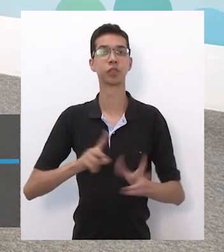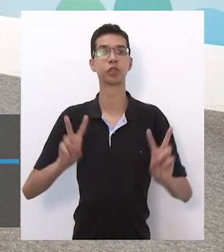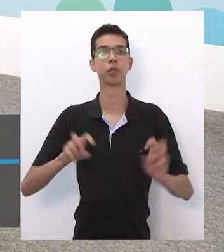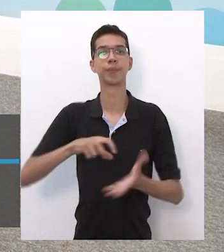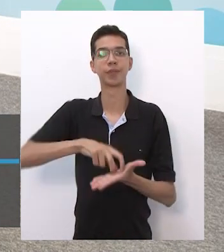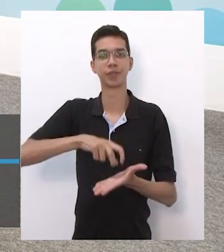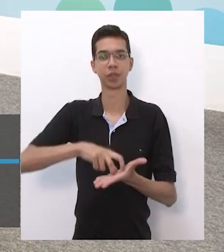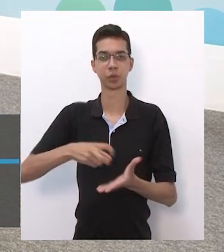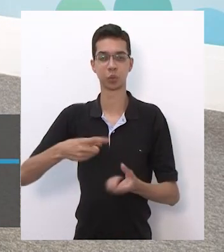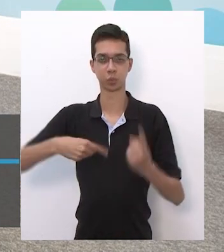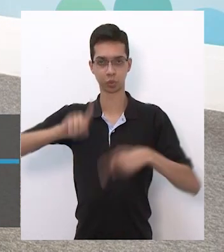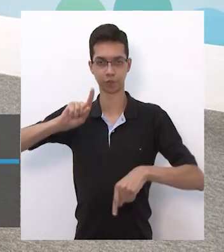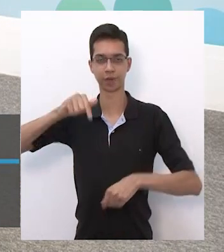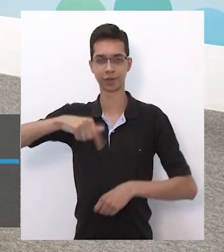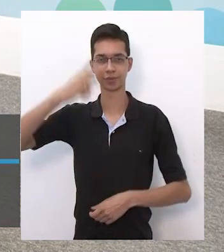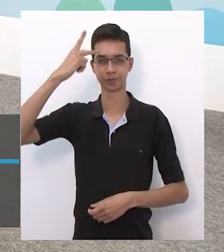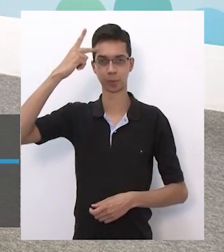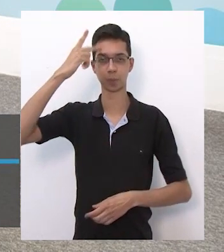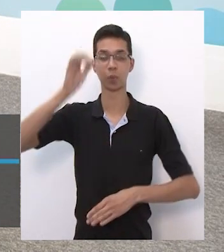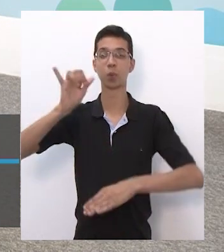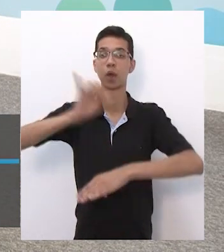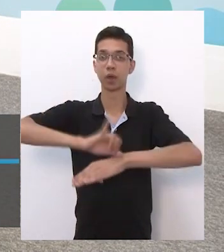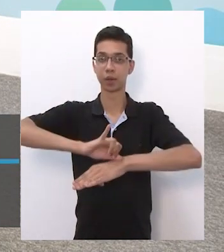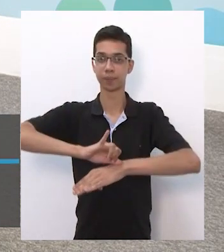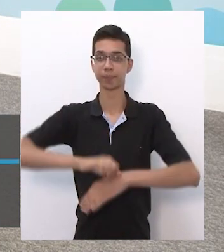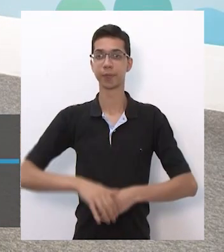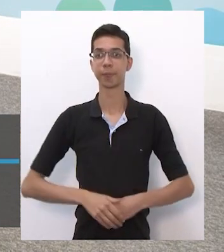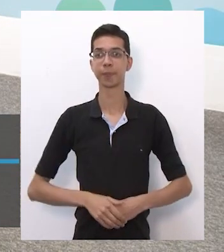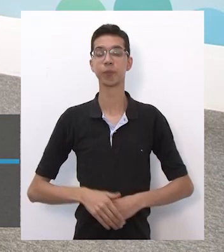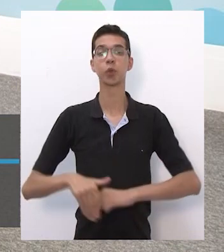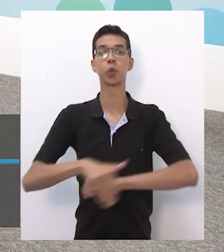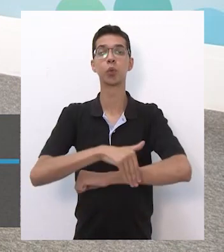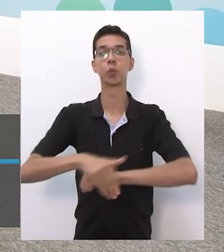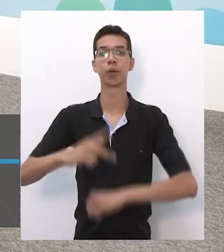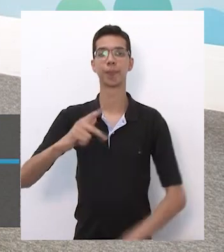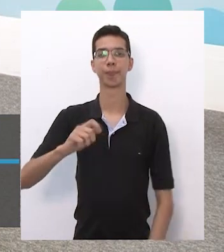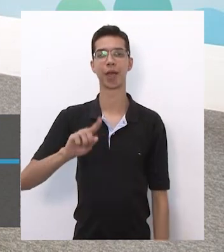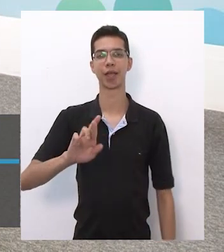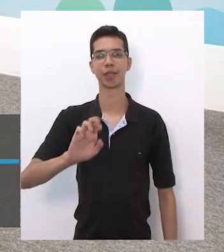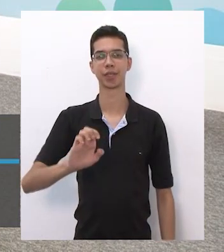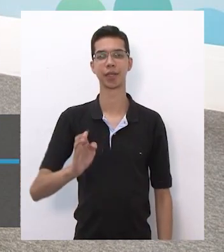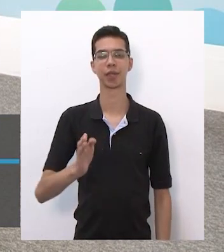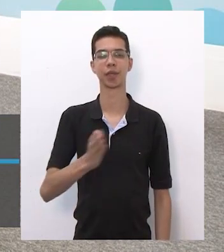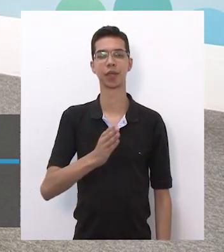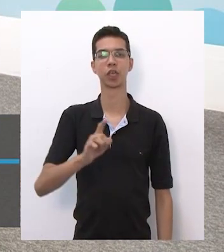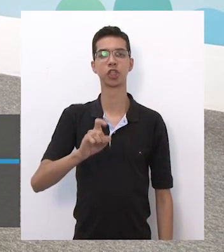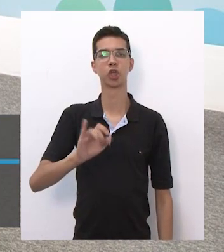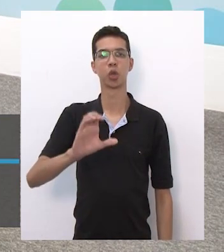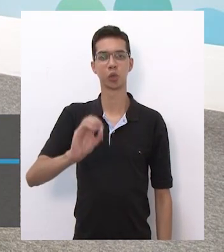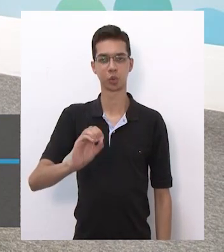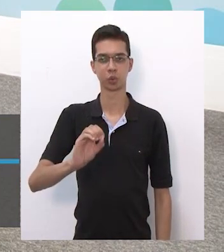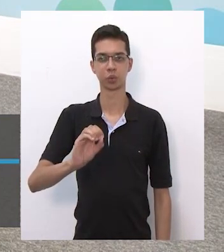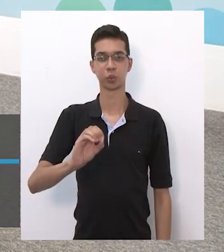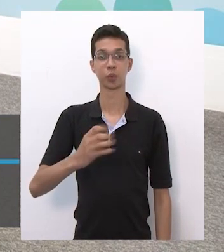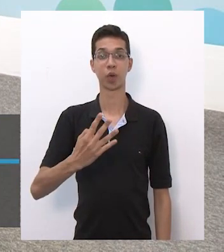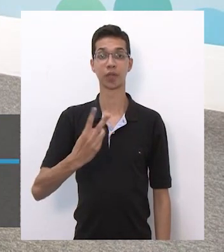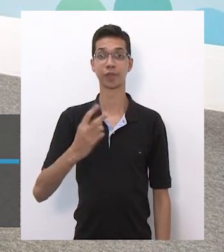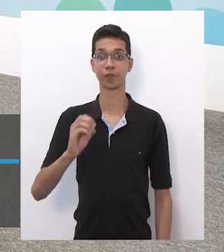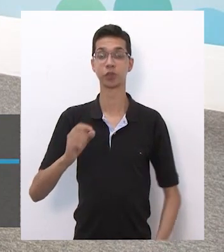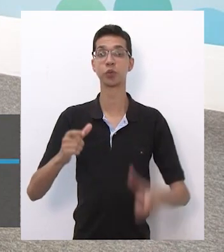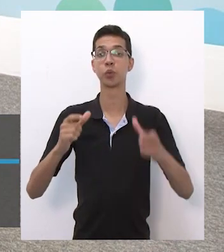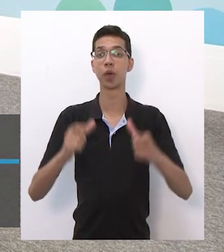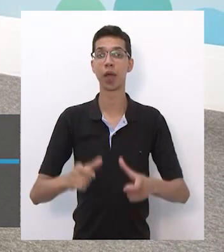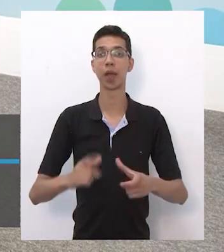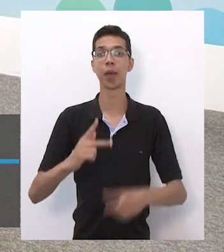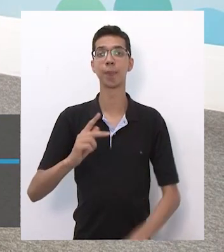se encontra aqui na cidade de São Paulo, capital. Então, ele fica na rua Padre Chico, 420, no bairro da Pompeia. Então, assim, como ponto